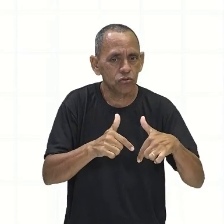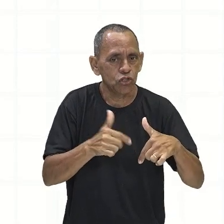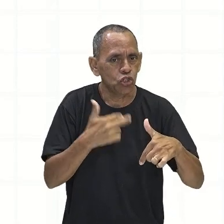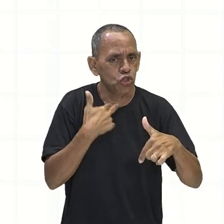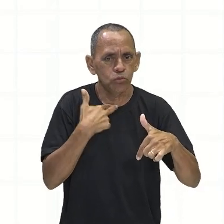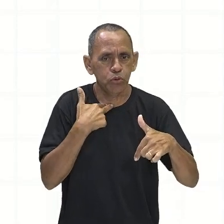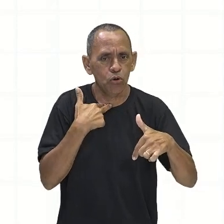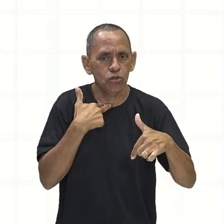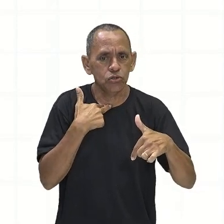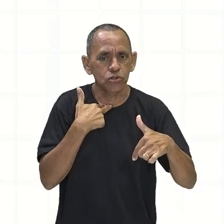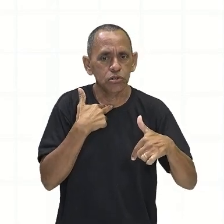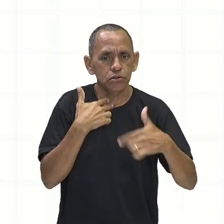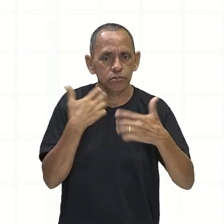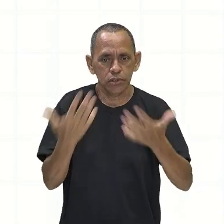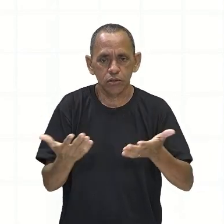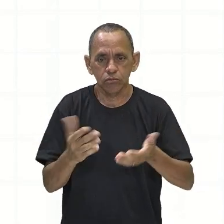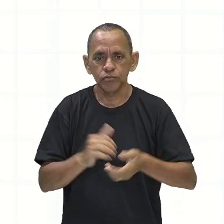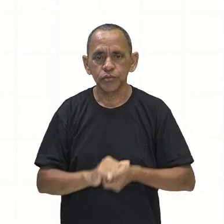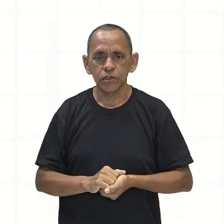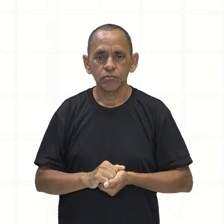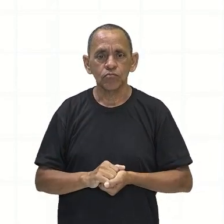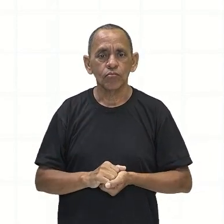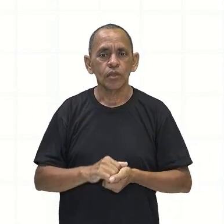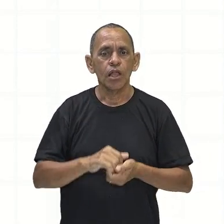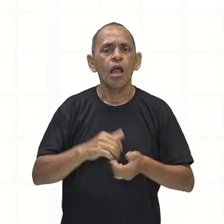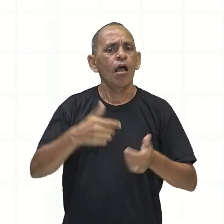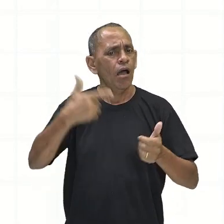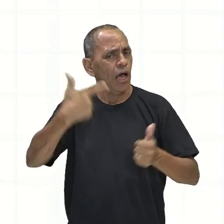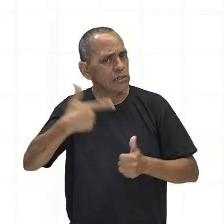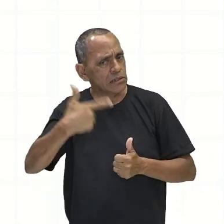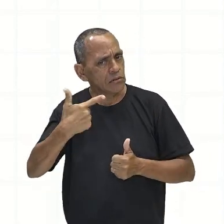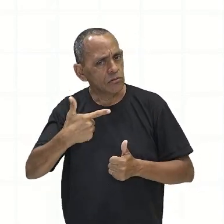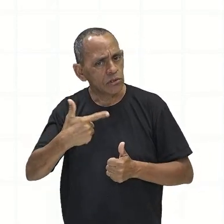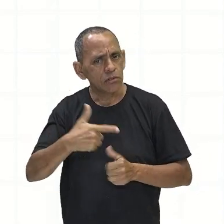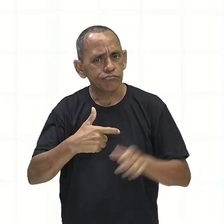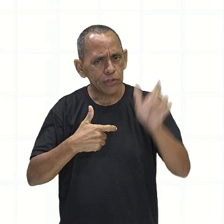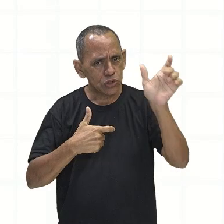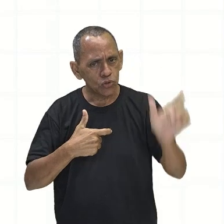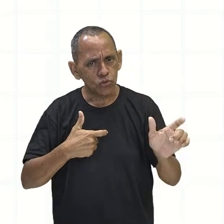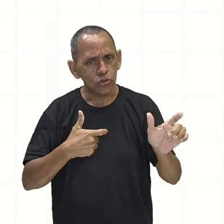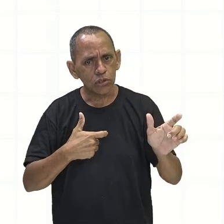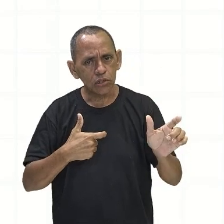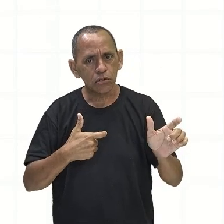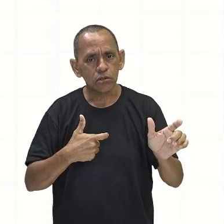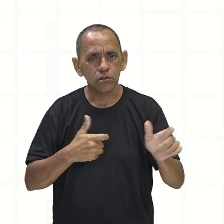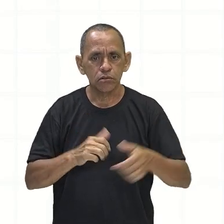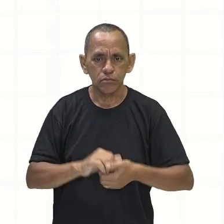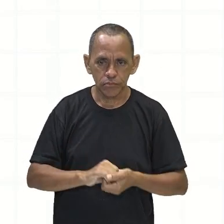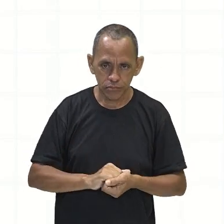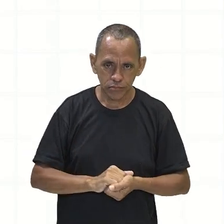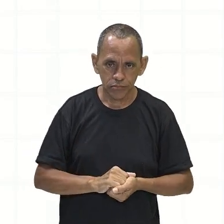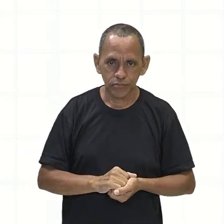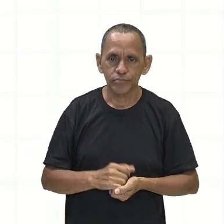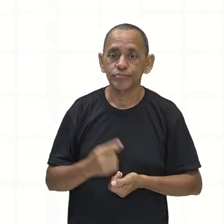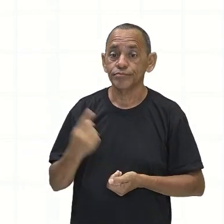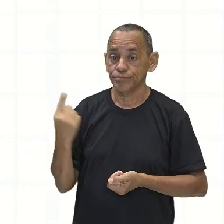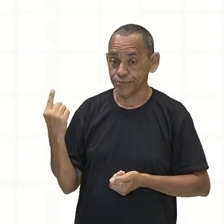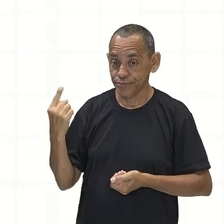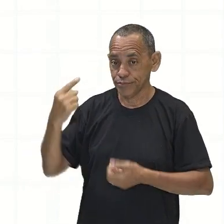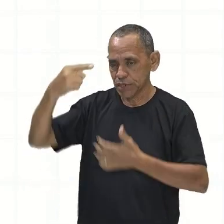mim, comigo, segunda pessoa, ti, contigo, terceira pessoa, si, consigo, lhe,